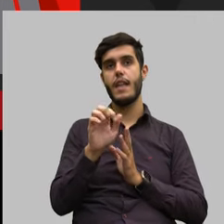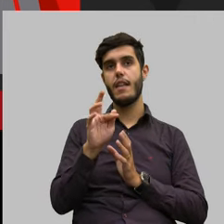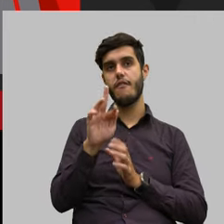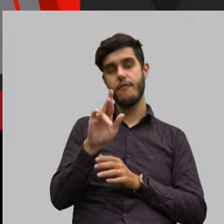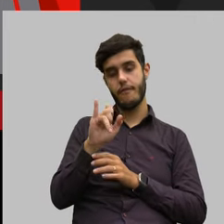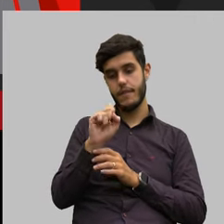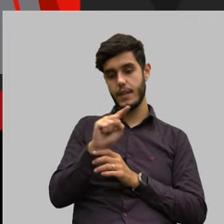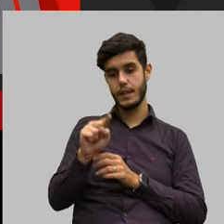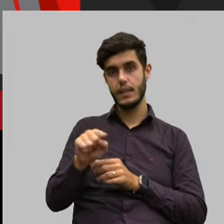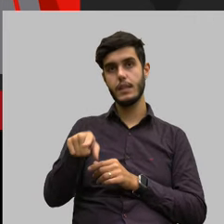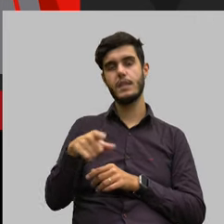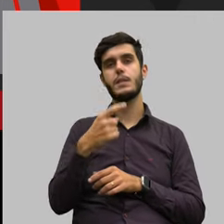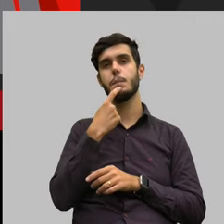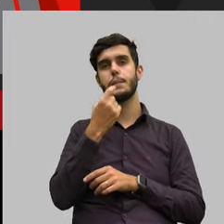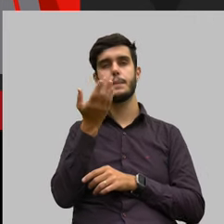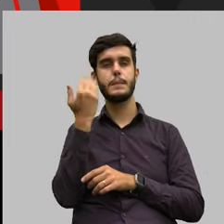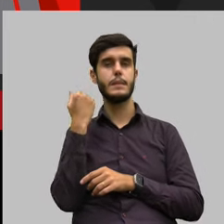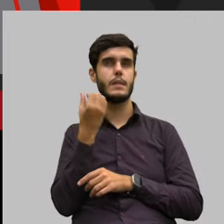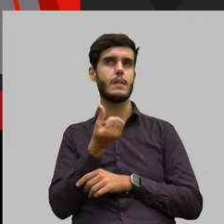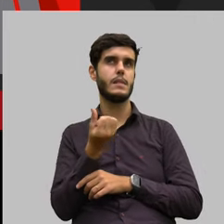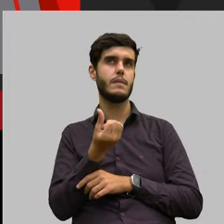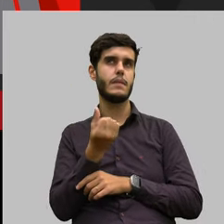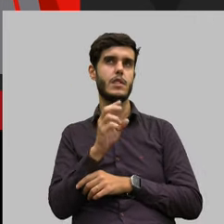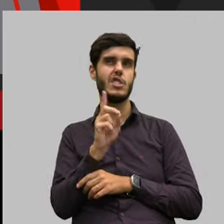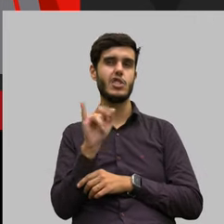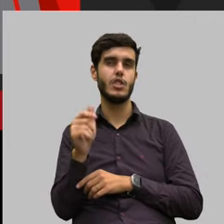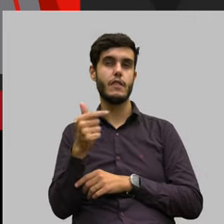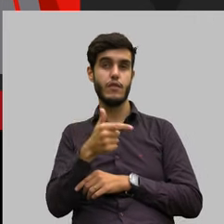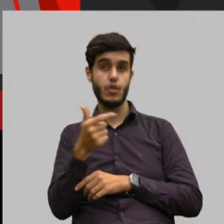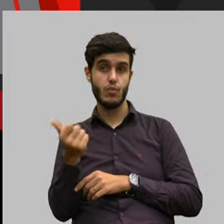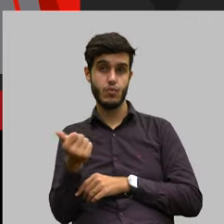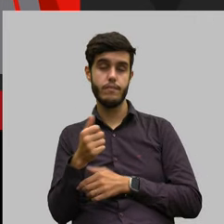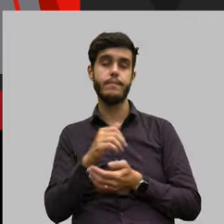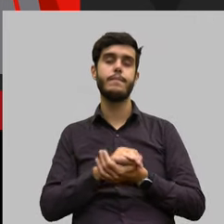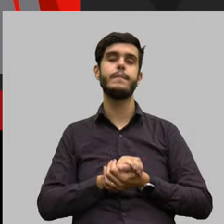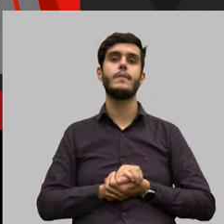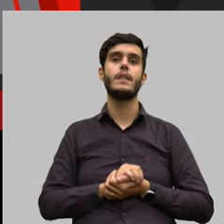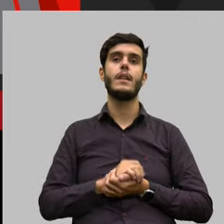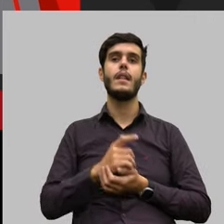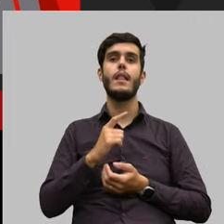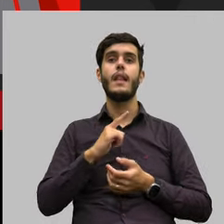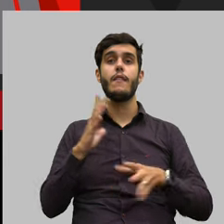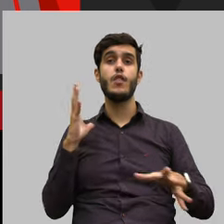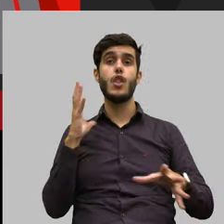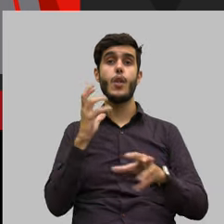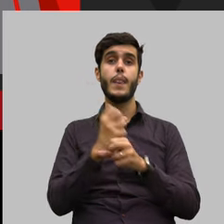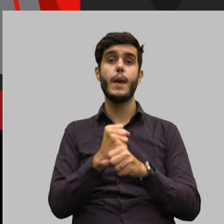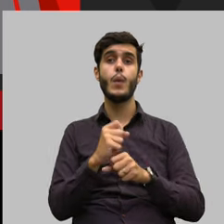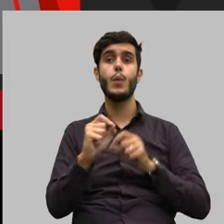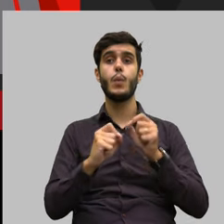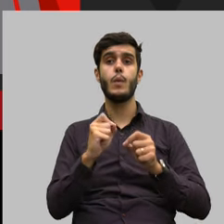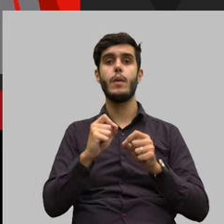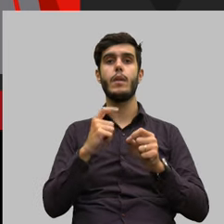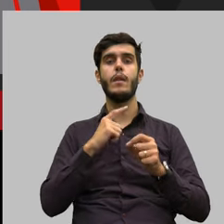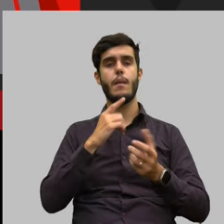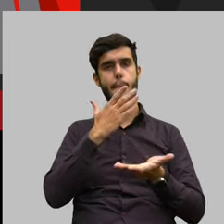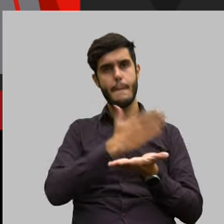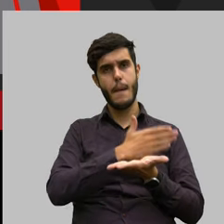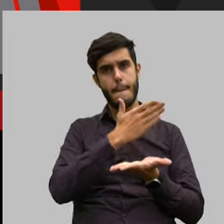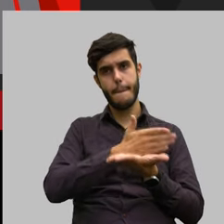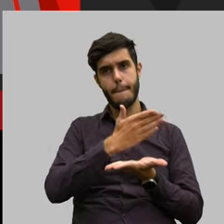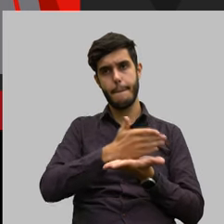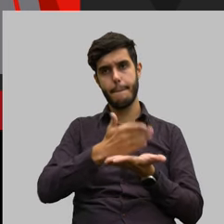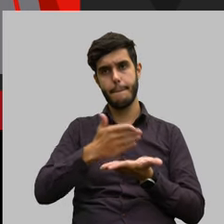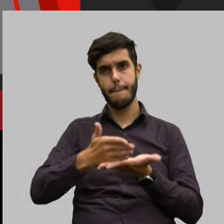agora na última sexta-feira dia 21 onde nós tivemos um total eh de parcelamentos da